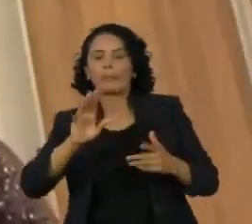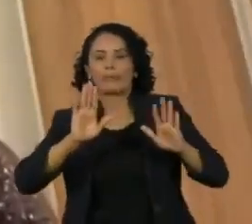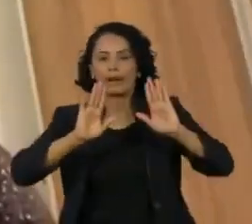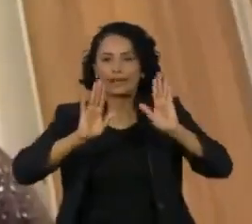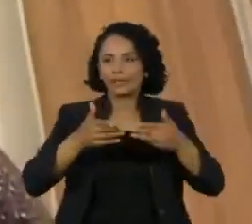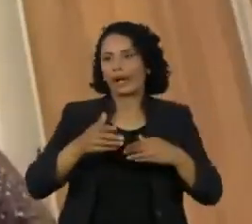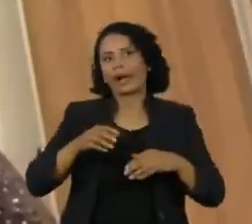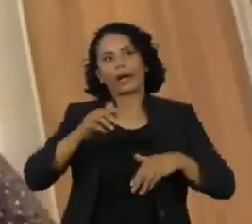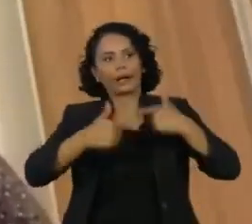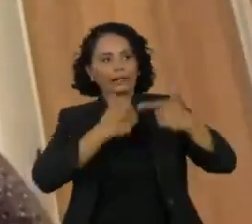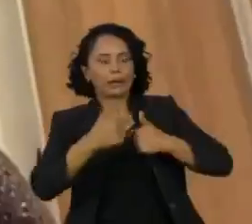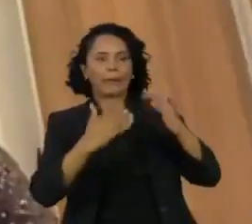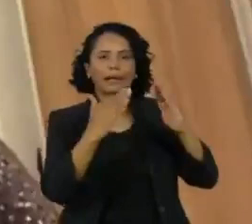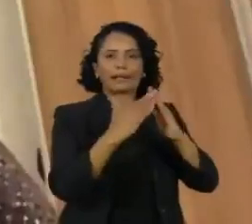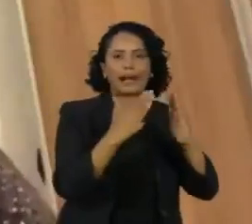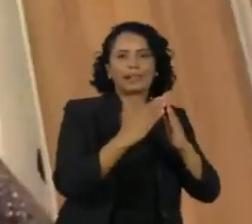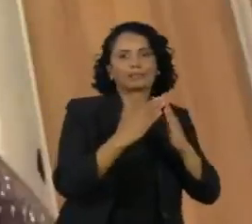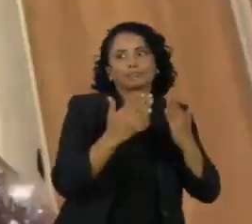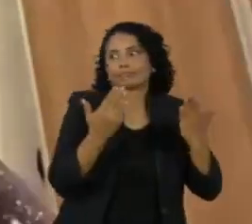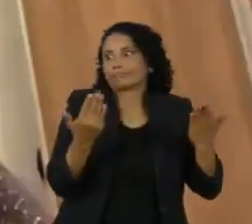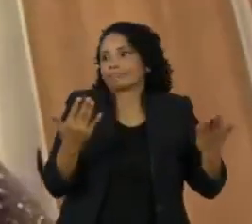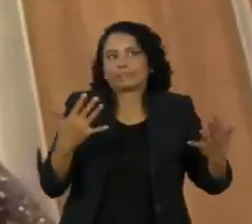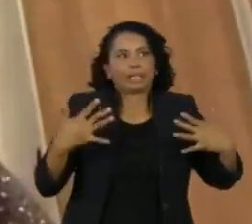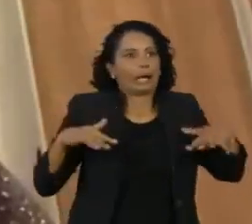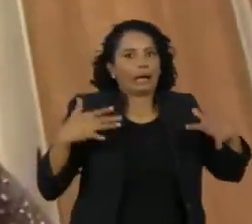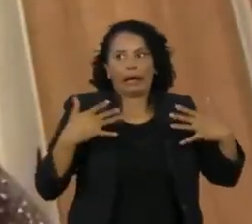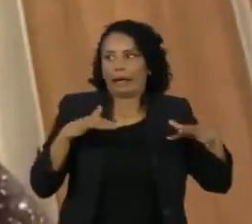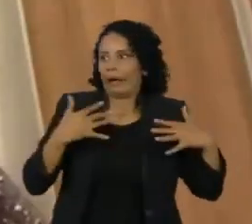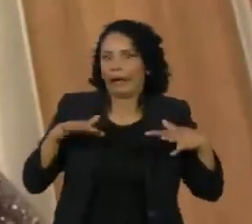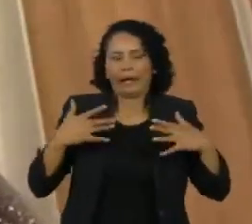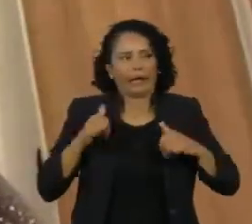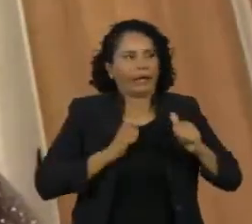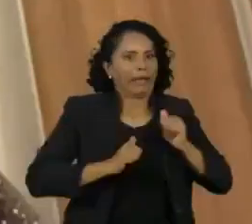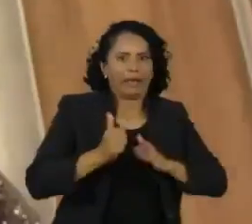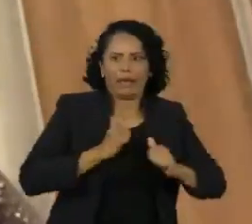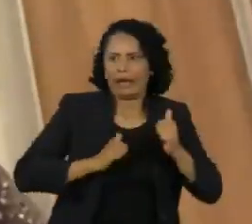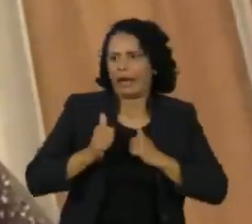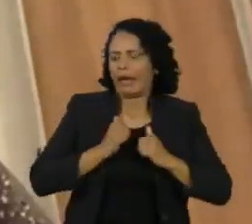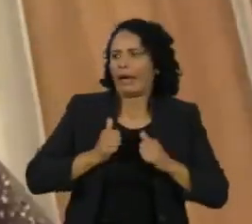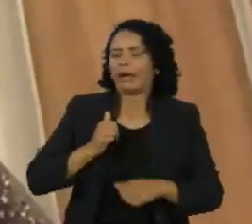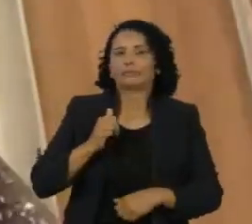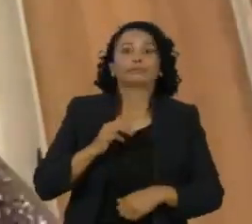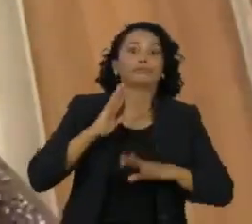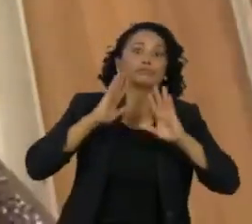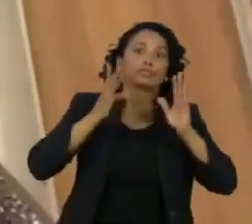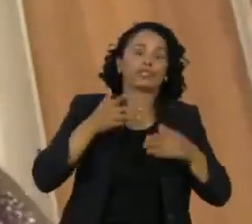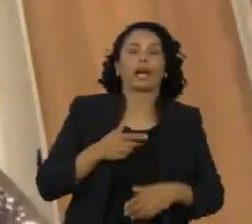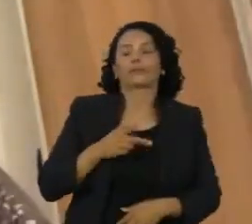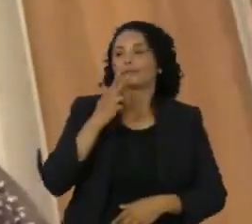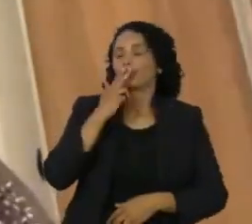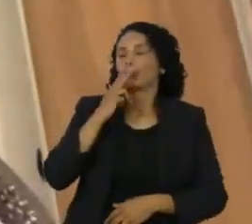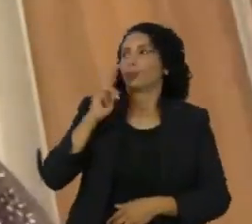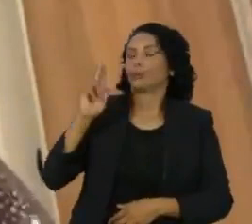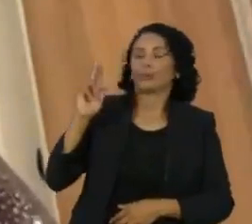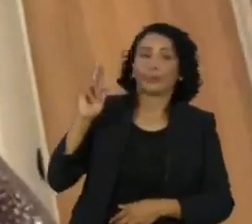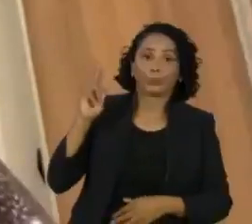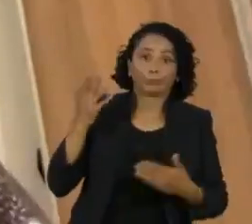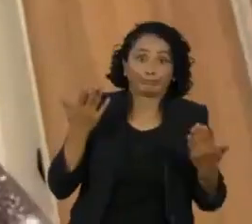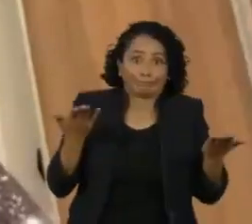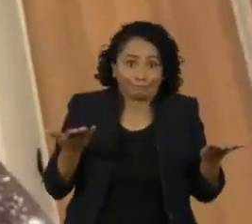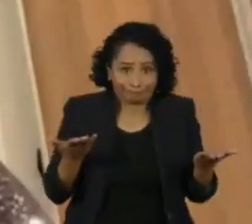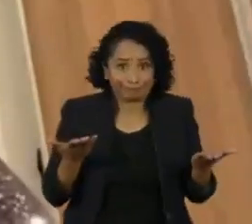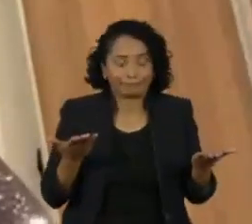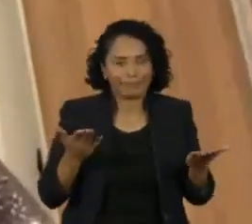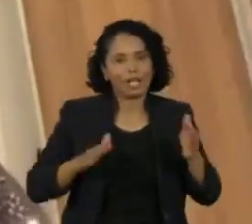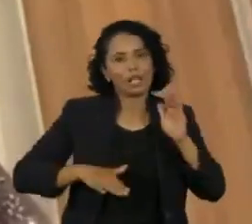sem sair, então acaba que ela fica sem essa regulação que ela tinha, né, da quantidade de cigarro. Então, tanto pessoas